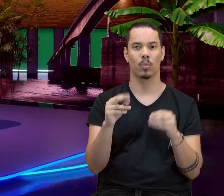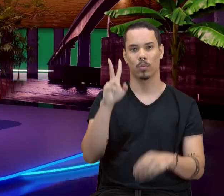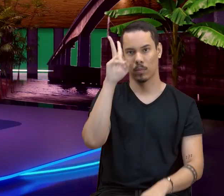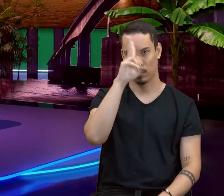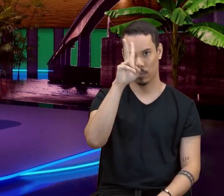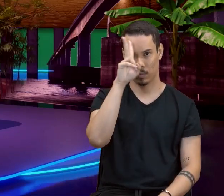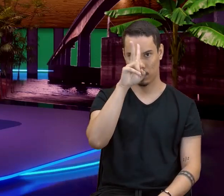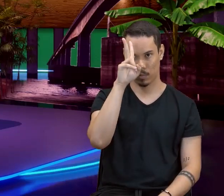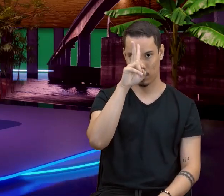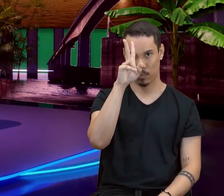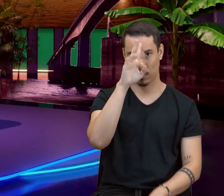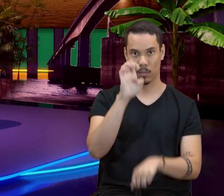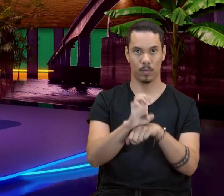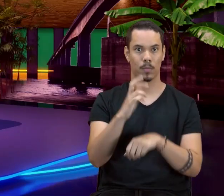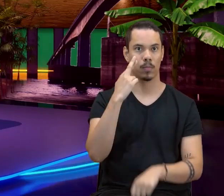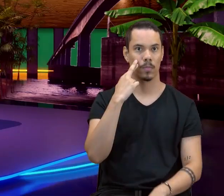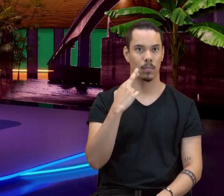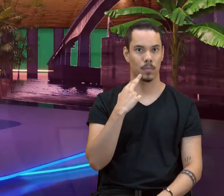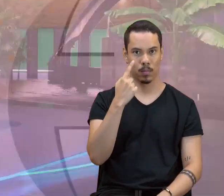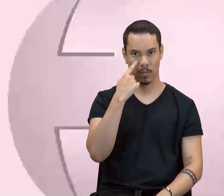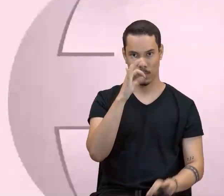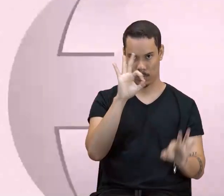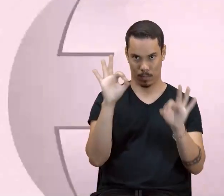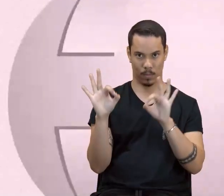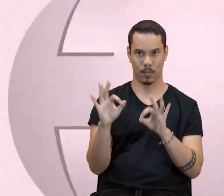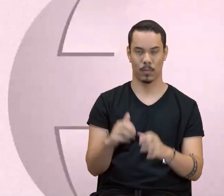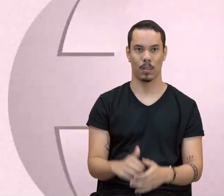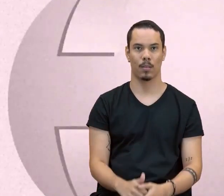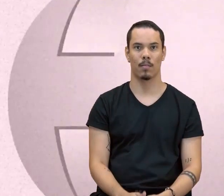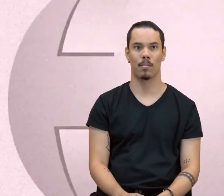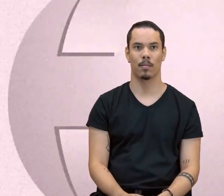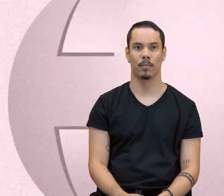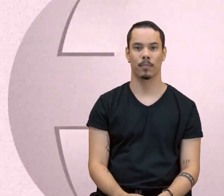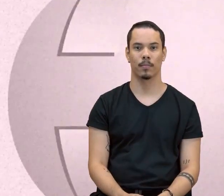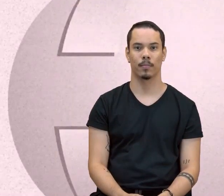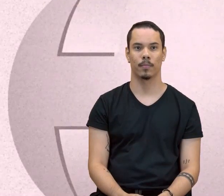do estado de Rondônia. Isso. Vamos lá.